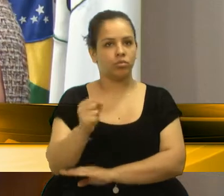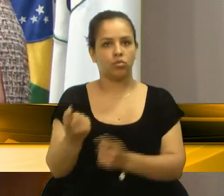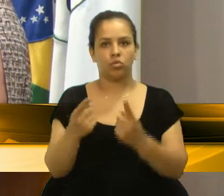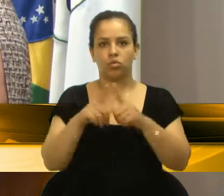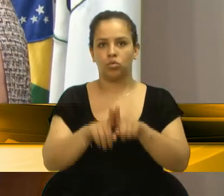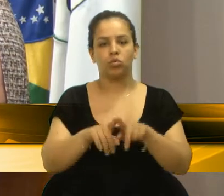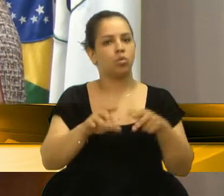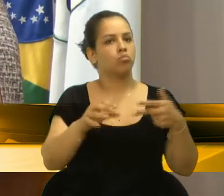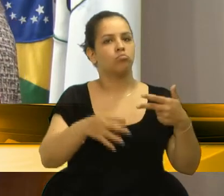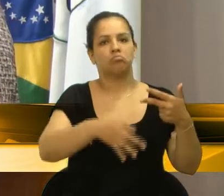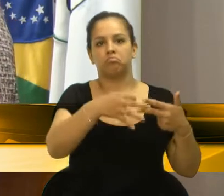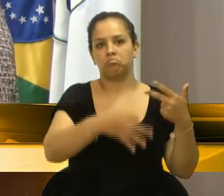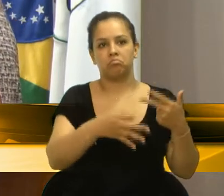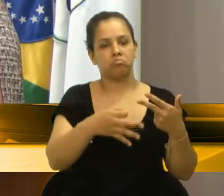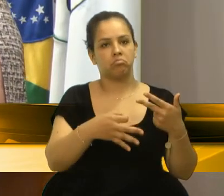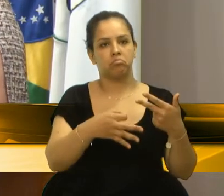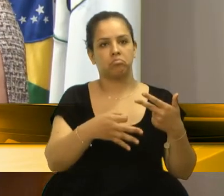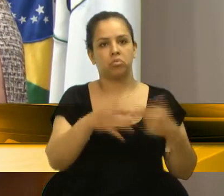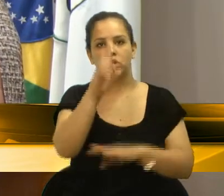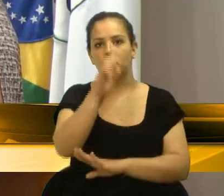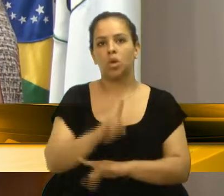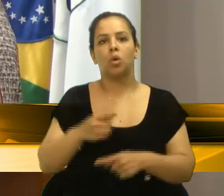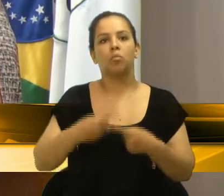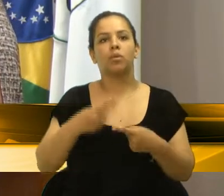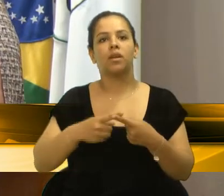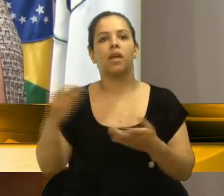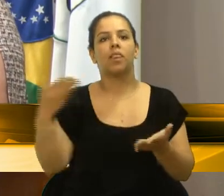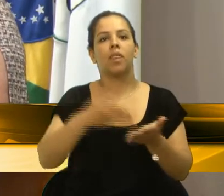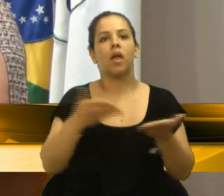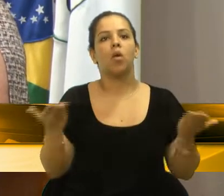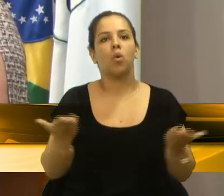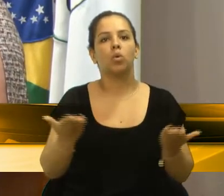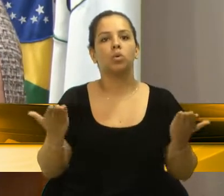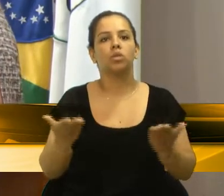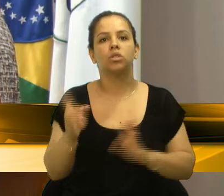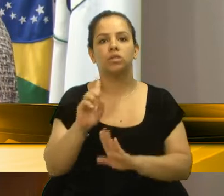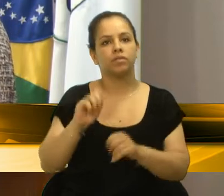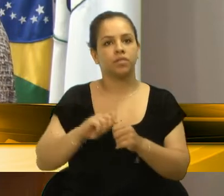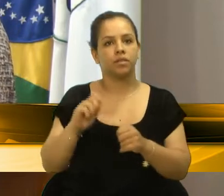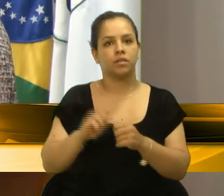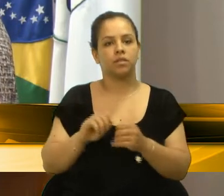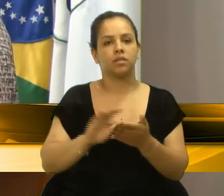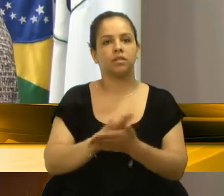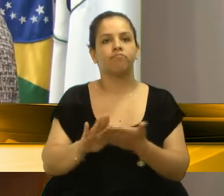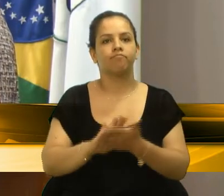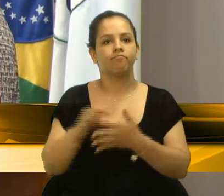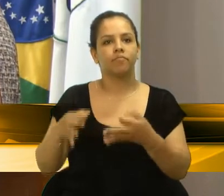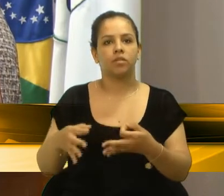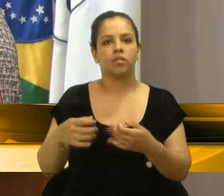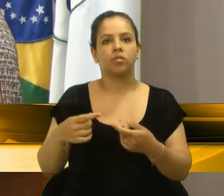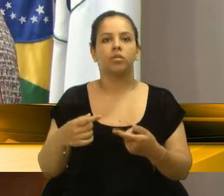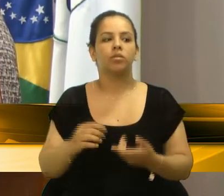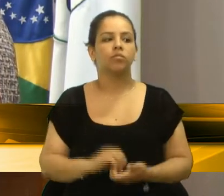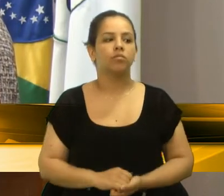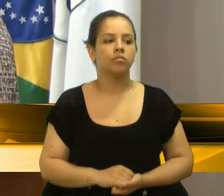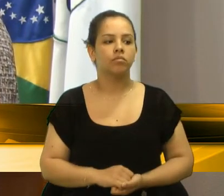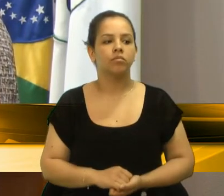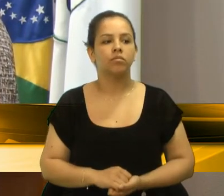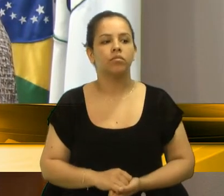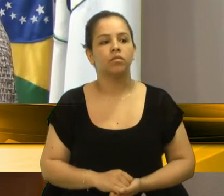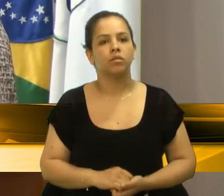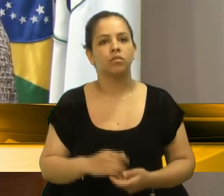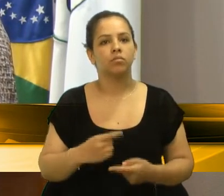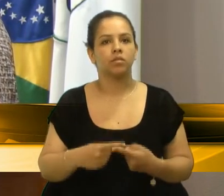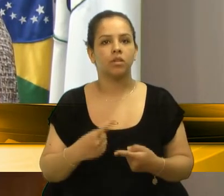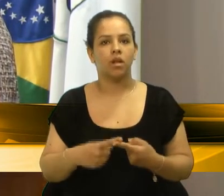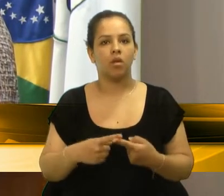Judiciário o seu direito, pois até hoje não emitiu referida resolução. A deliberação pelo